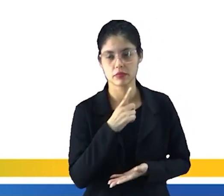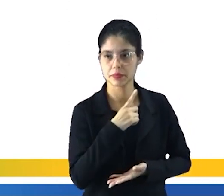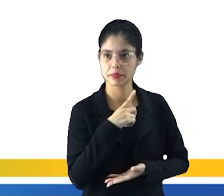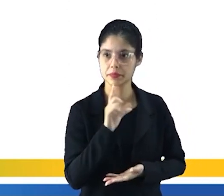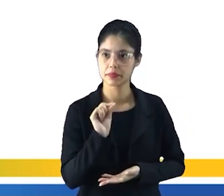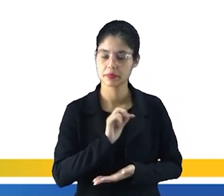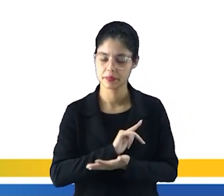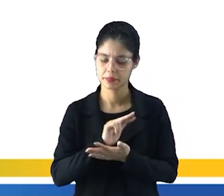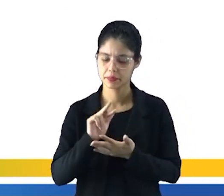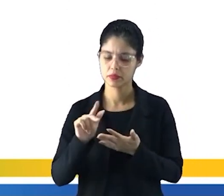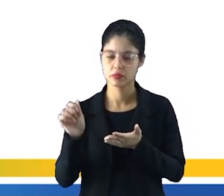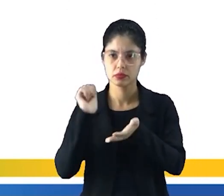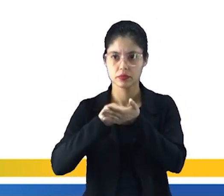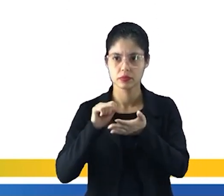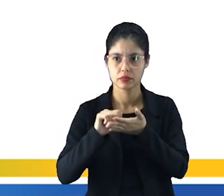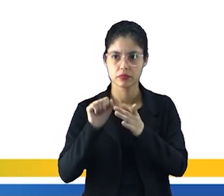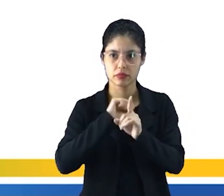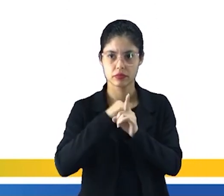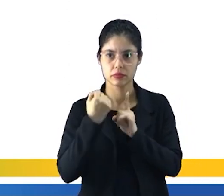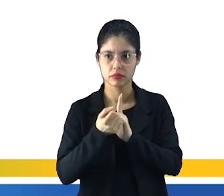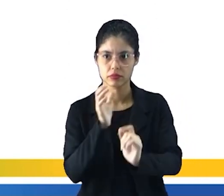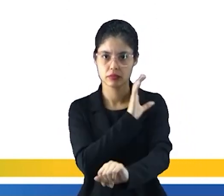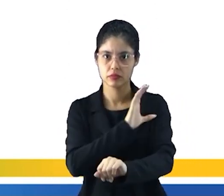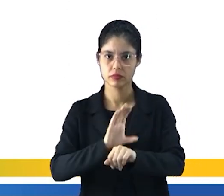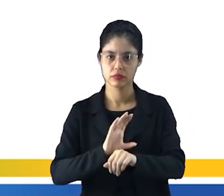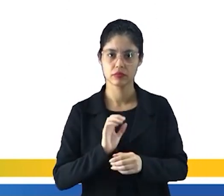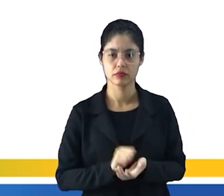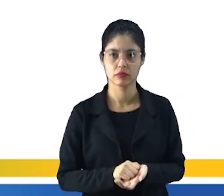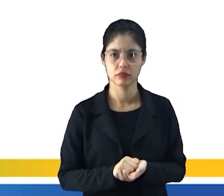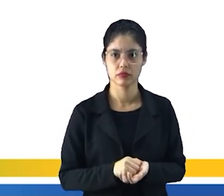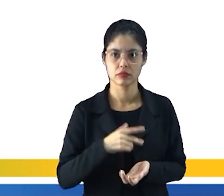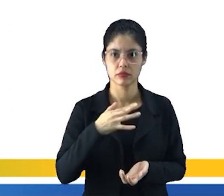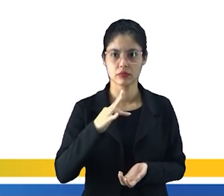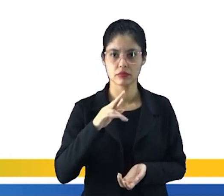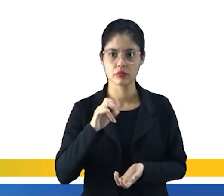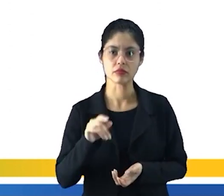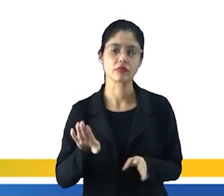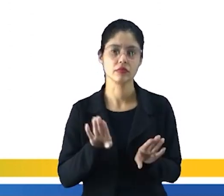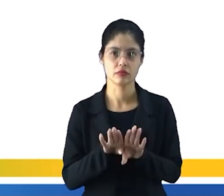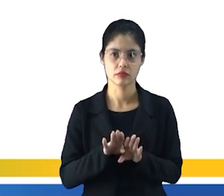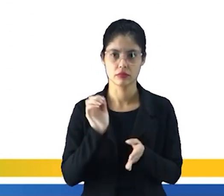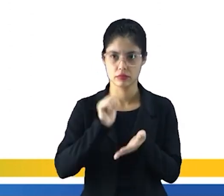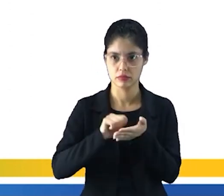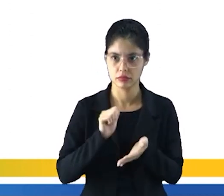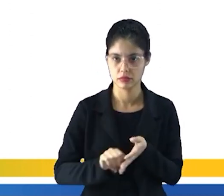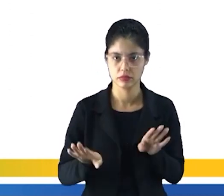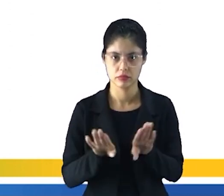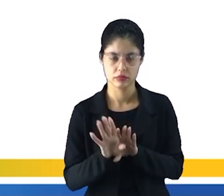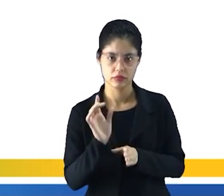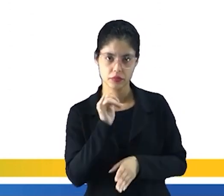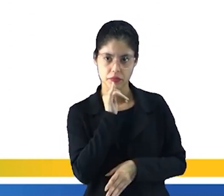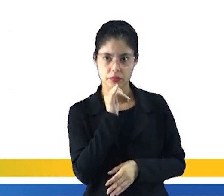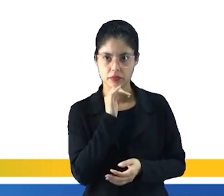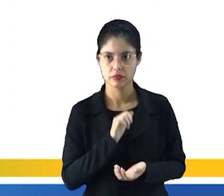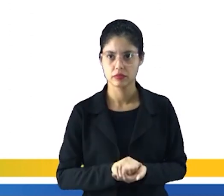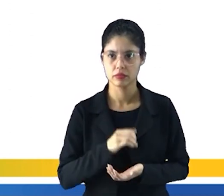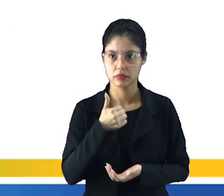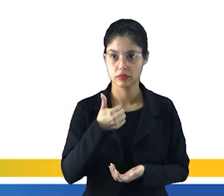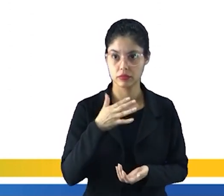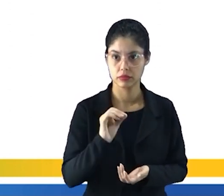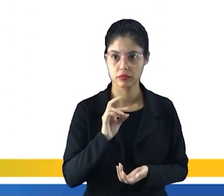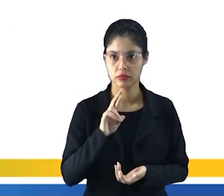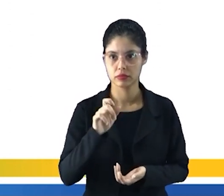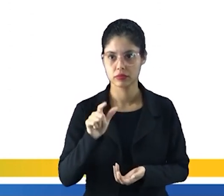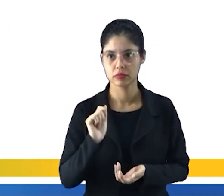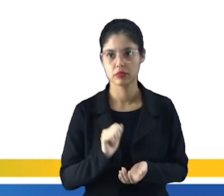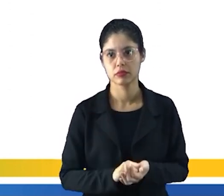temos, né, variação social ou cultural no aspecto fonológico. E no morfossintático, por exemplo, 10